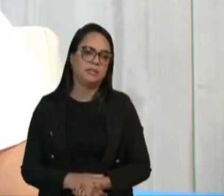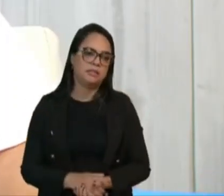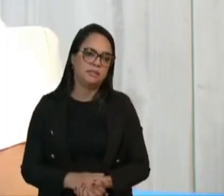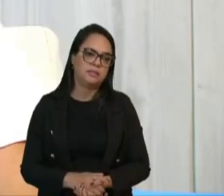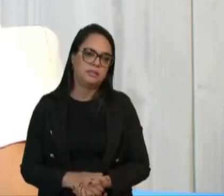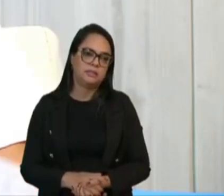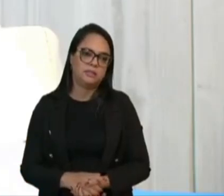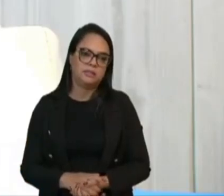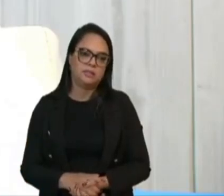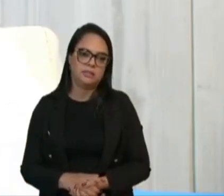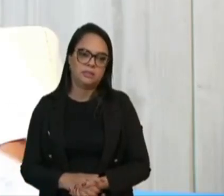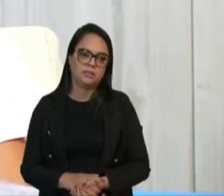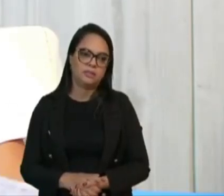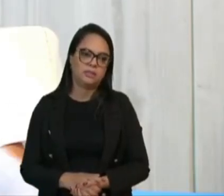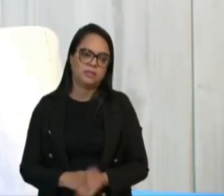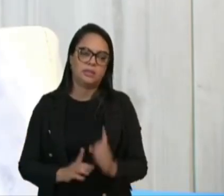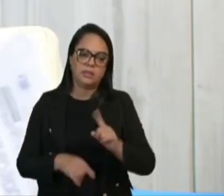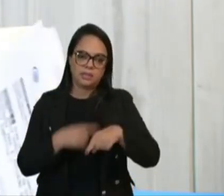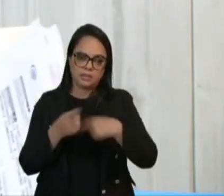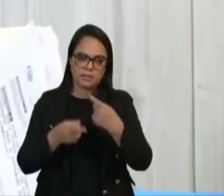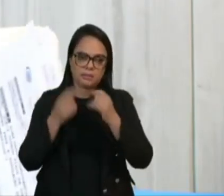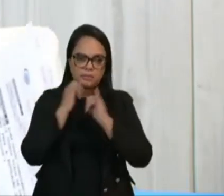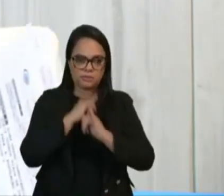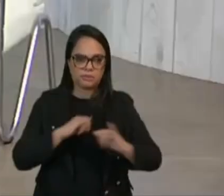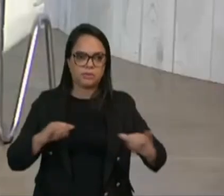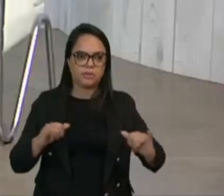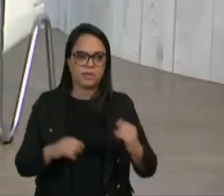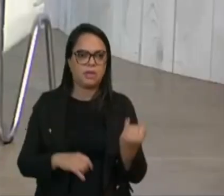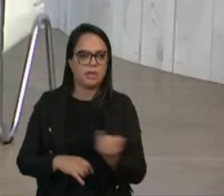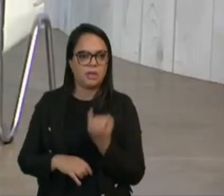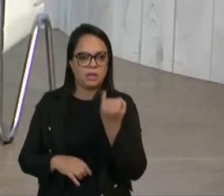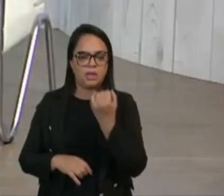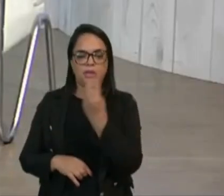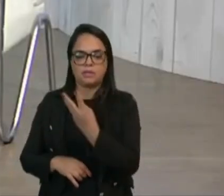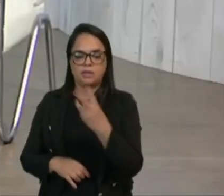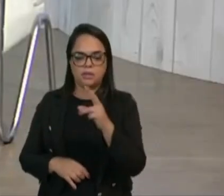o número, depois eu vou repassar. E é muito importante essa denúncia. É o